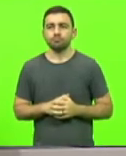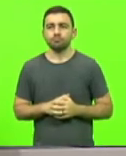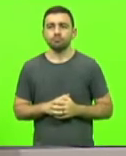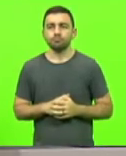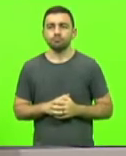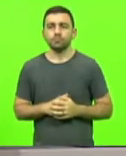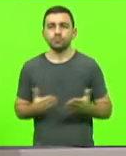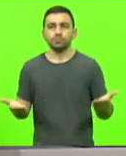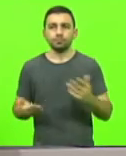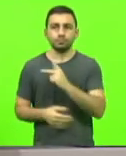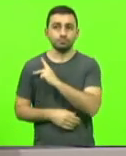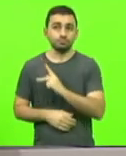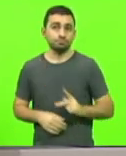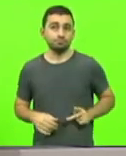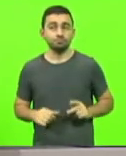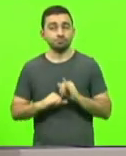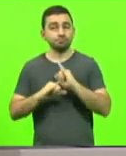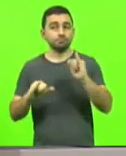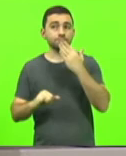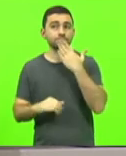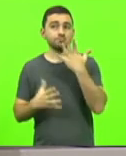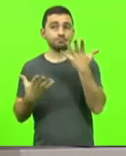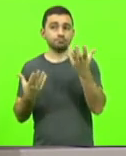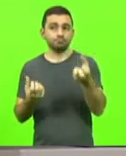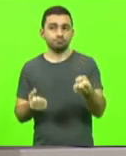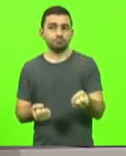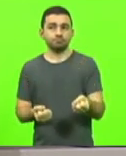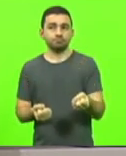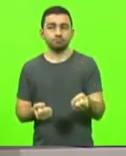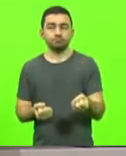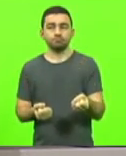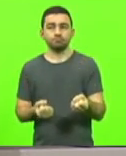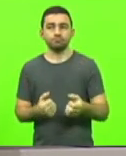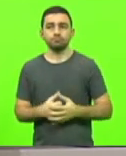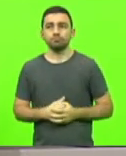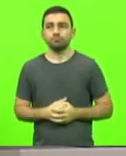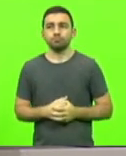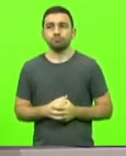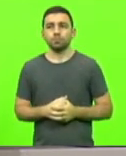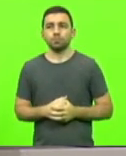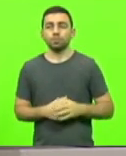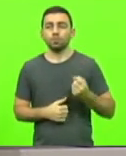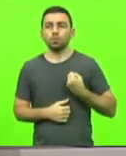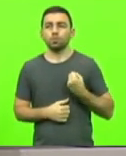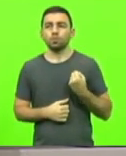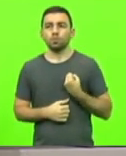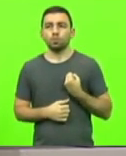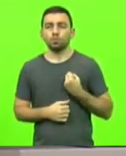Esta presidência comunica que defere os seguintes requerimentos. Requerimentos